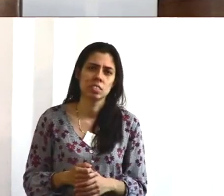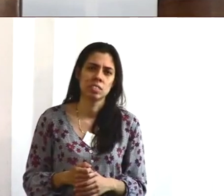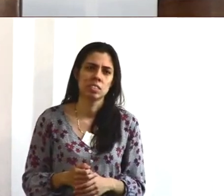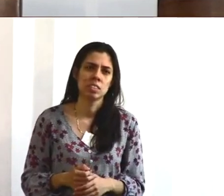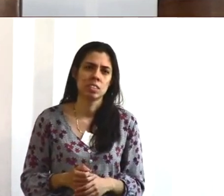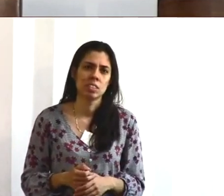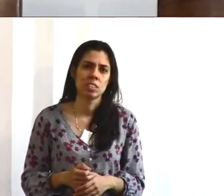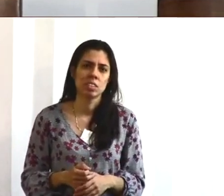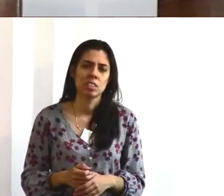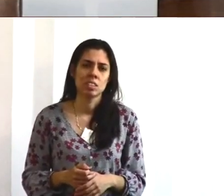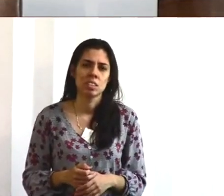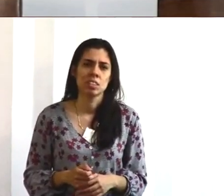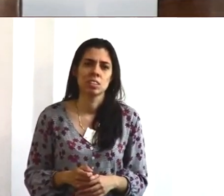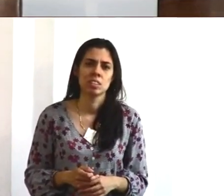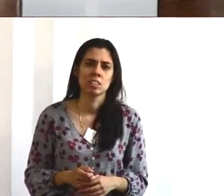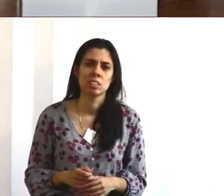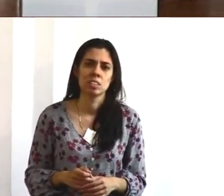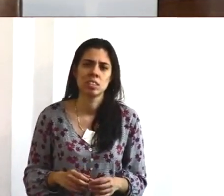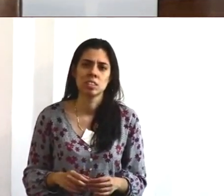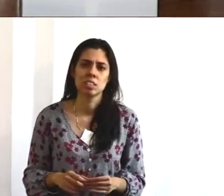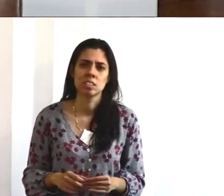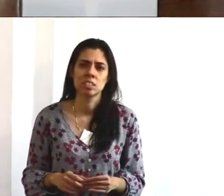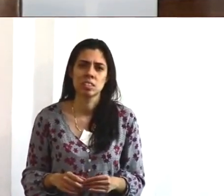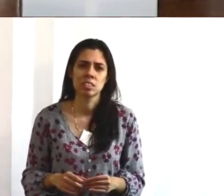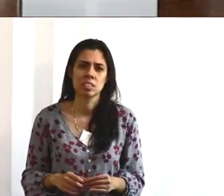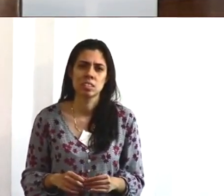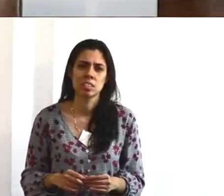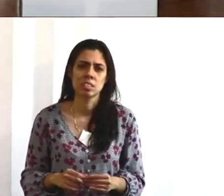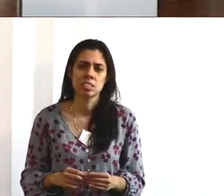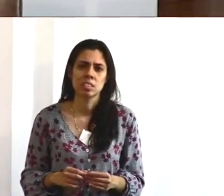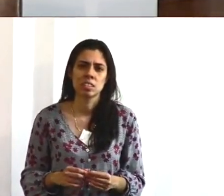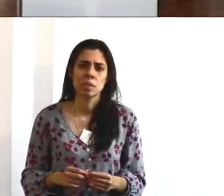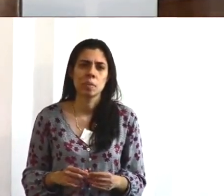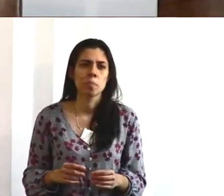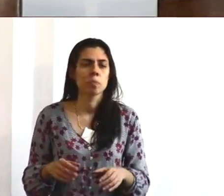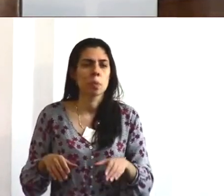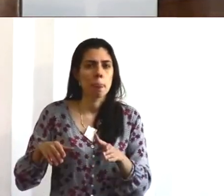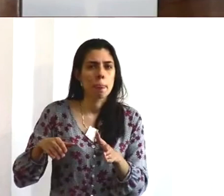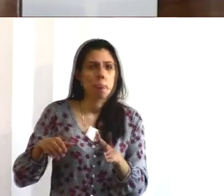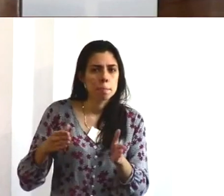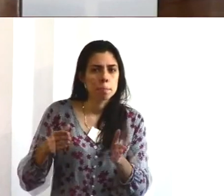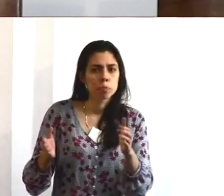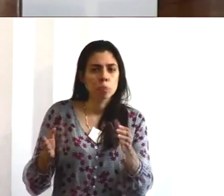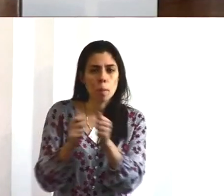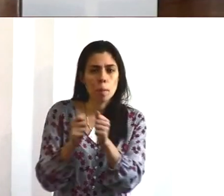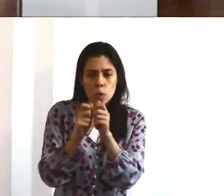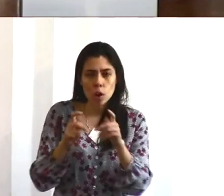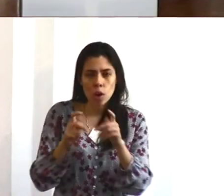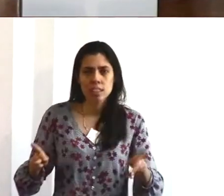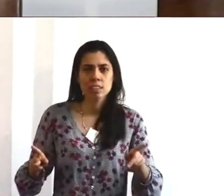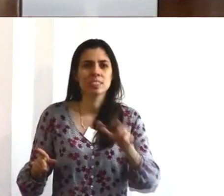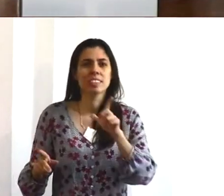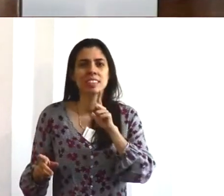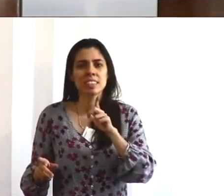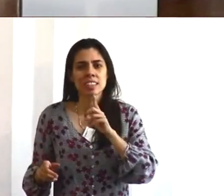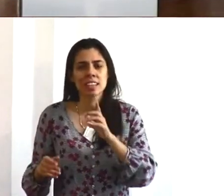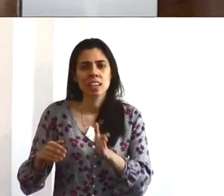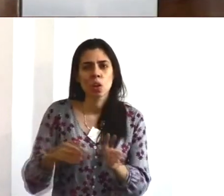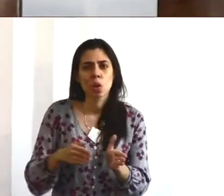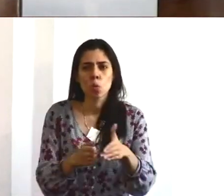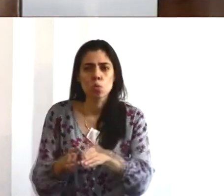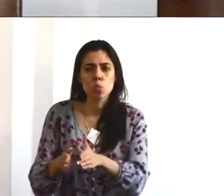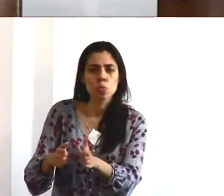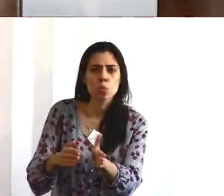Deus. Esse rio é o rio do Todo-Poderoso. É o rio da água da vida, diz o